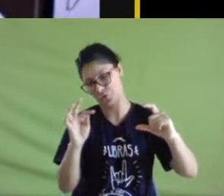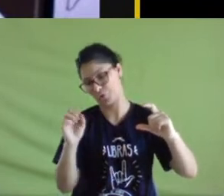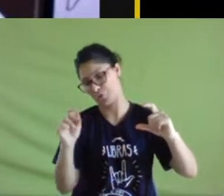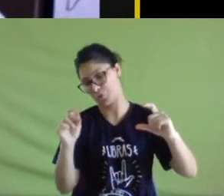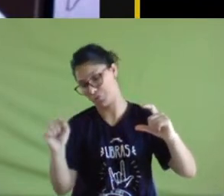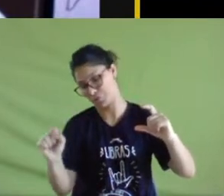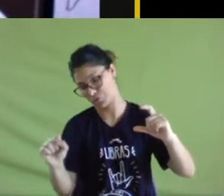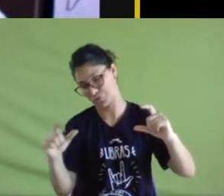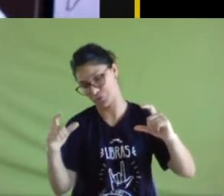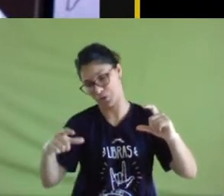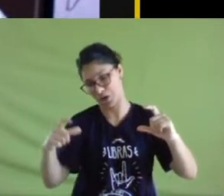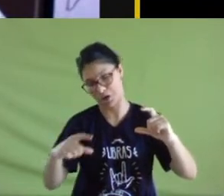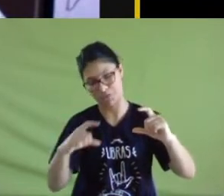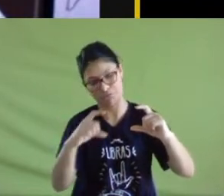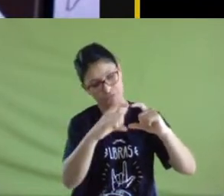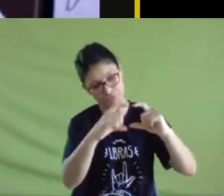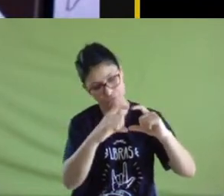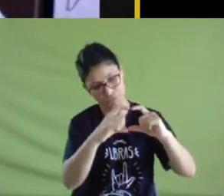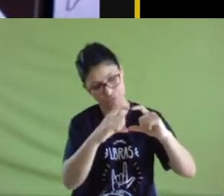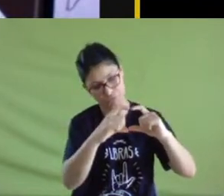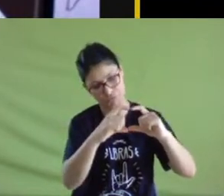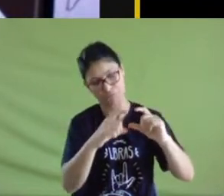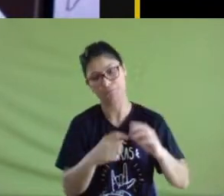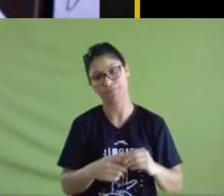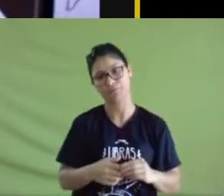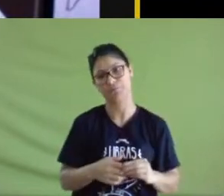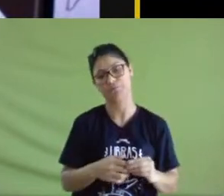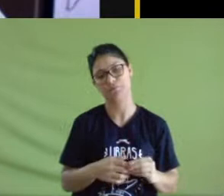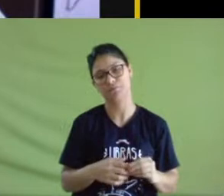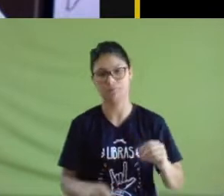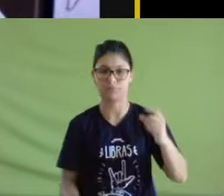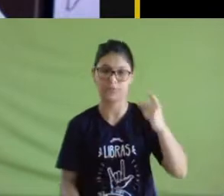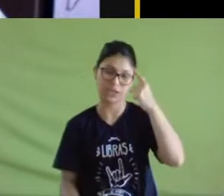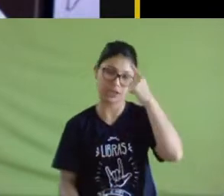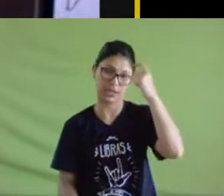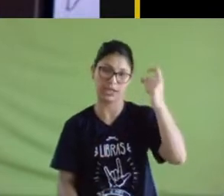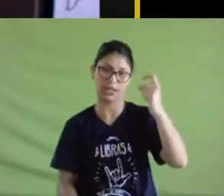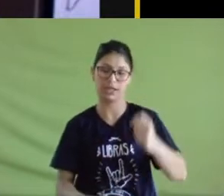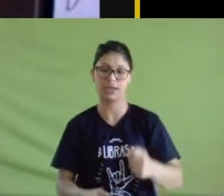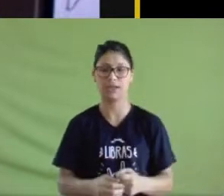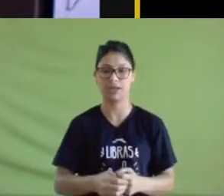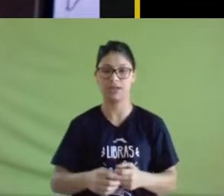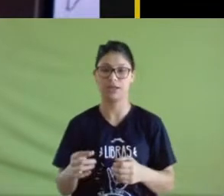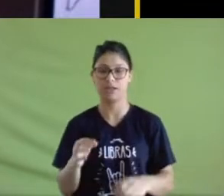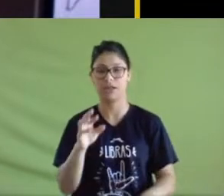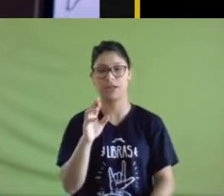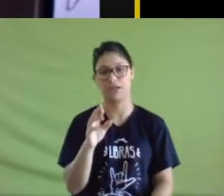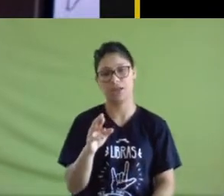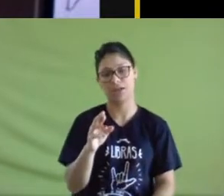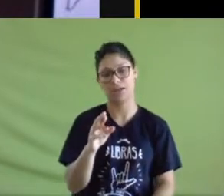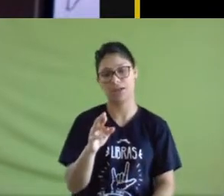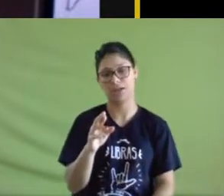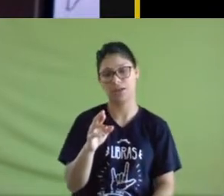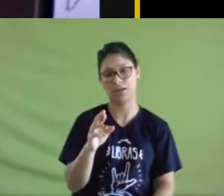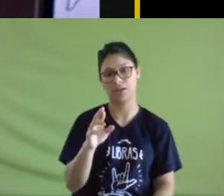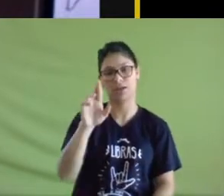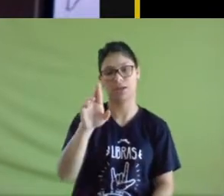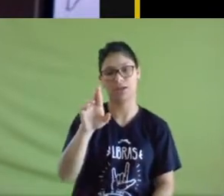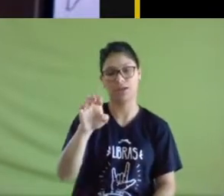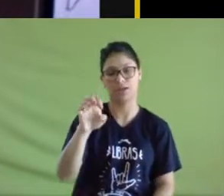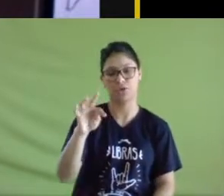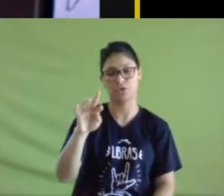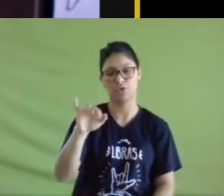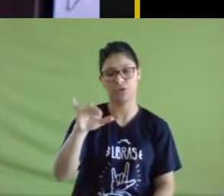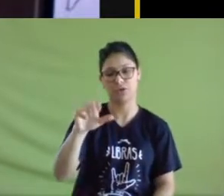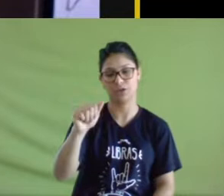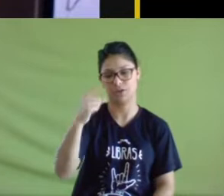um locus. Então, nesse sentido, a ideia de que, retoricamente, a invenção de